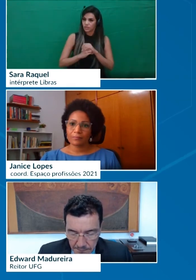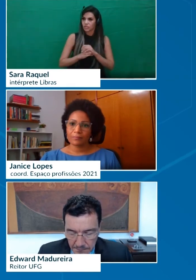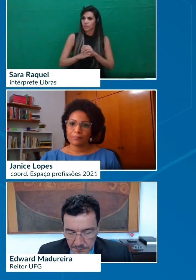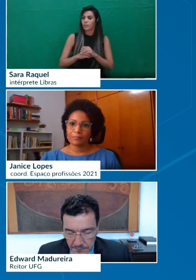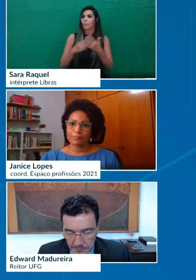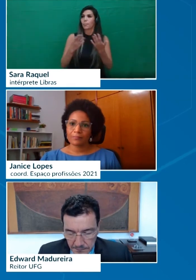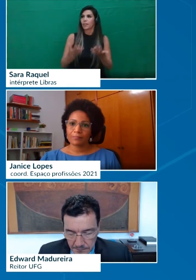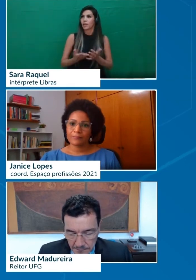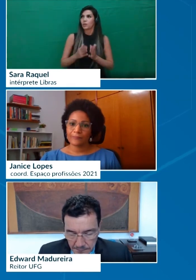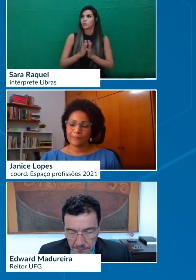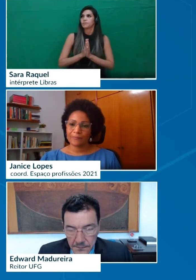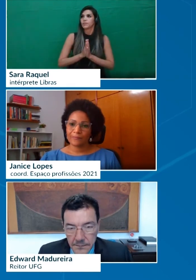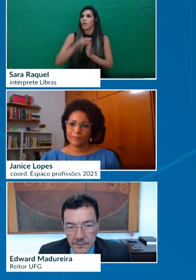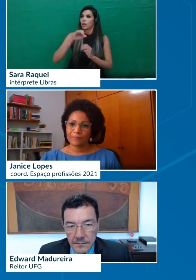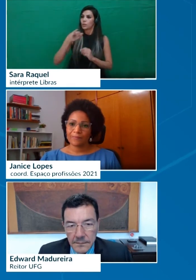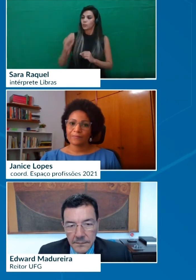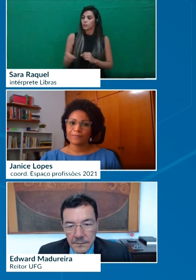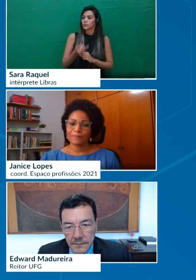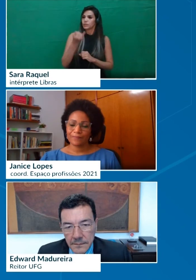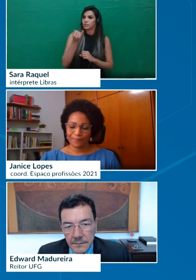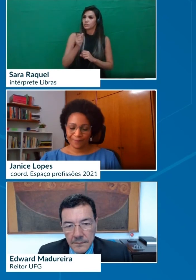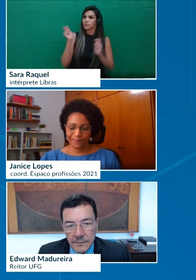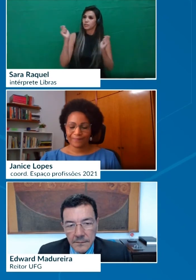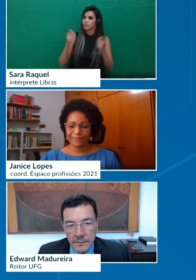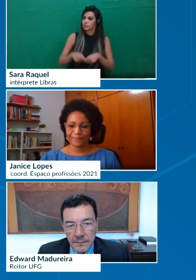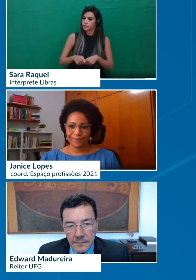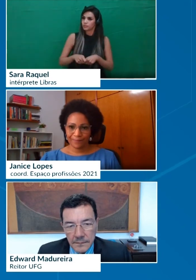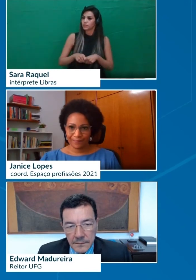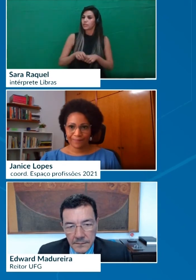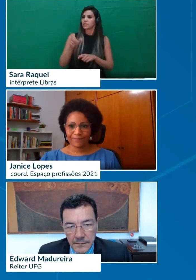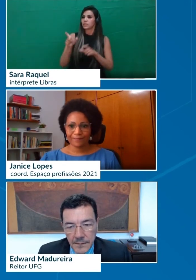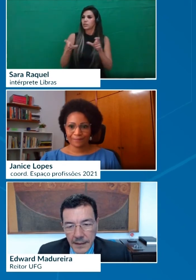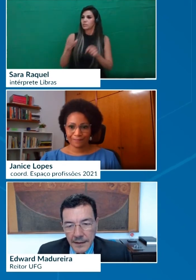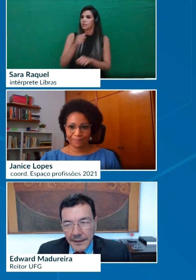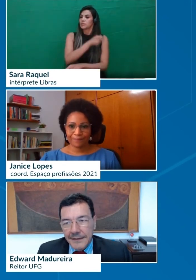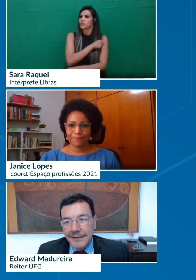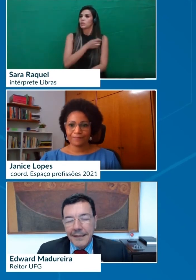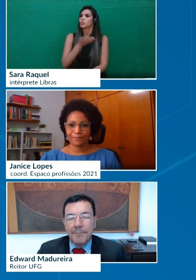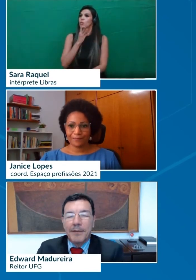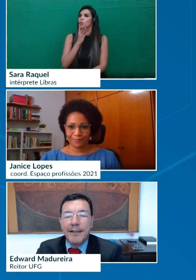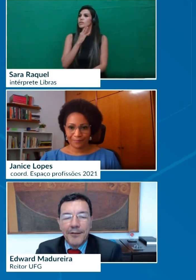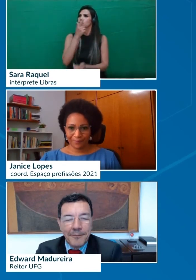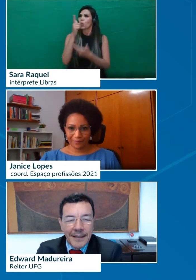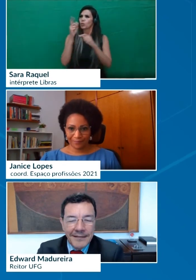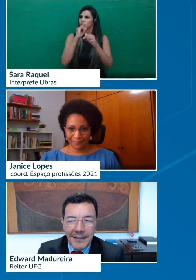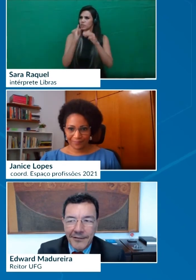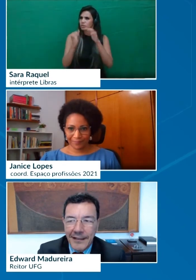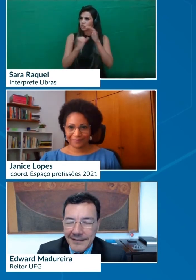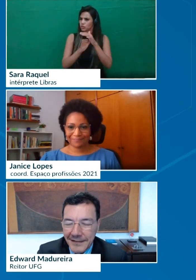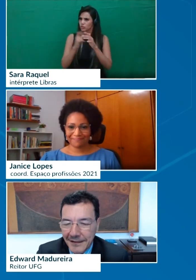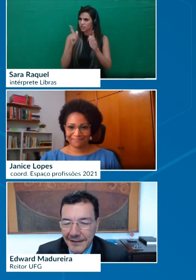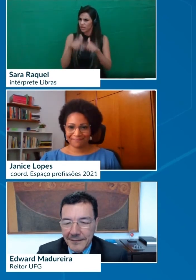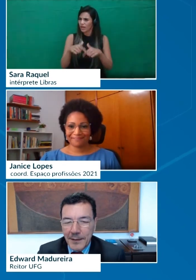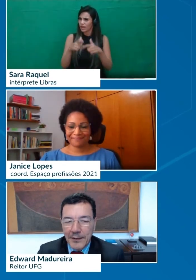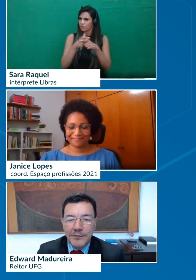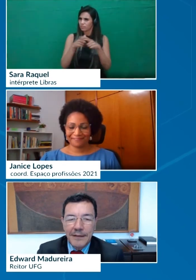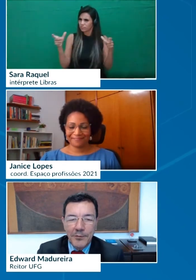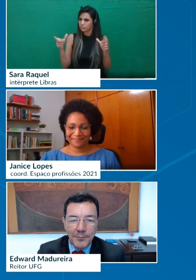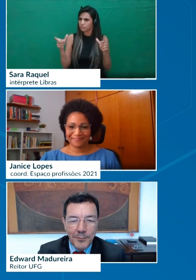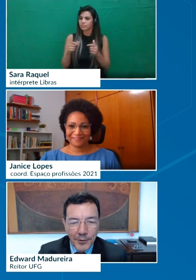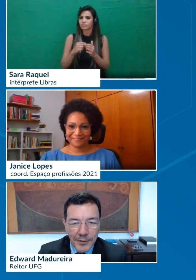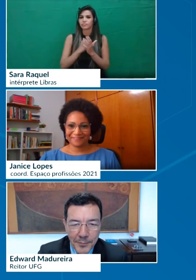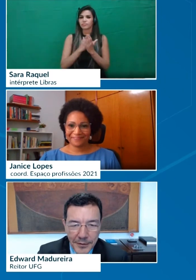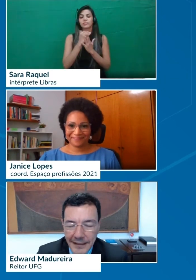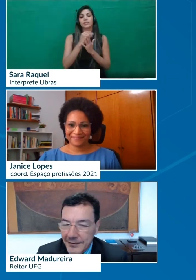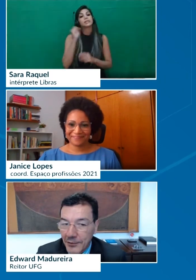as possibilidades para ele ter conhecimento em outras instituições se ampliam? Se ampliam, Marcelo. Essa pergunta é